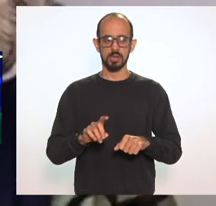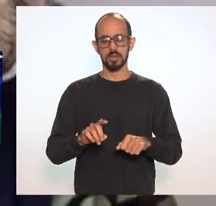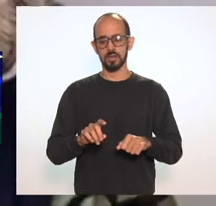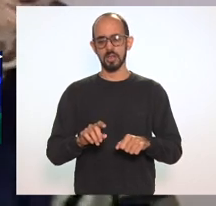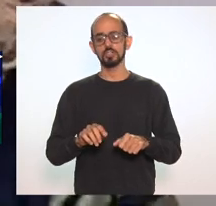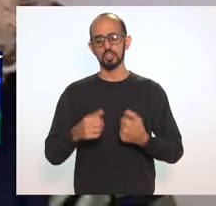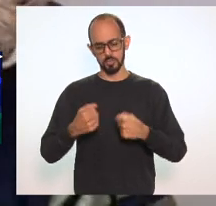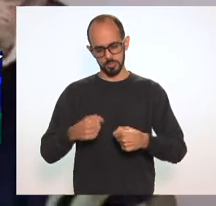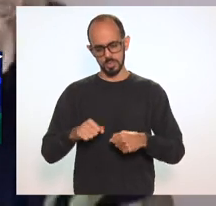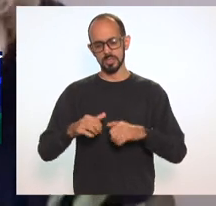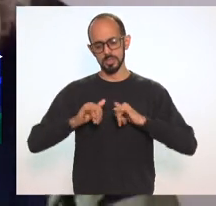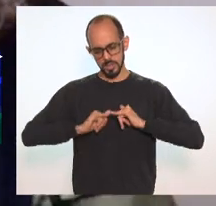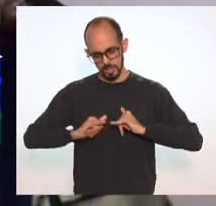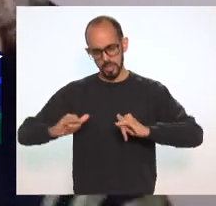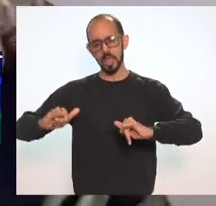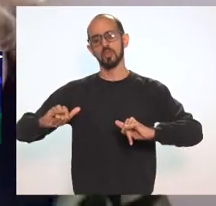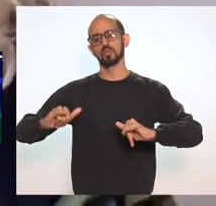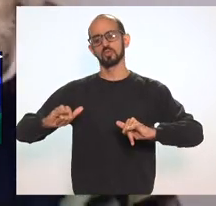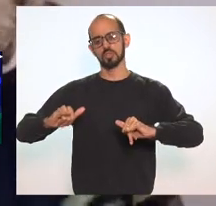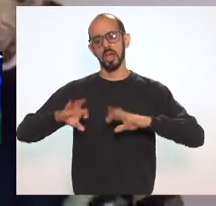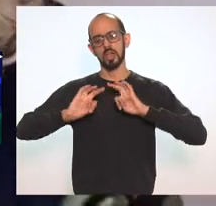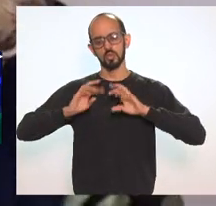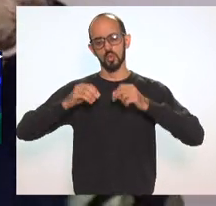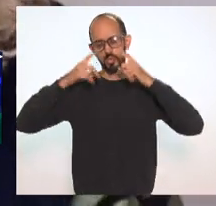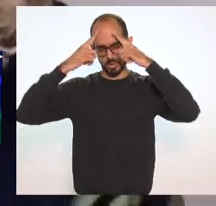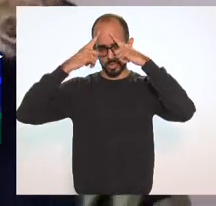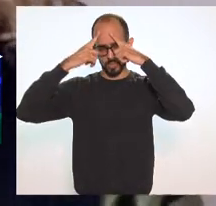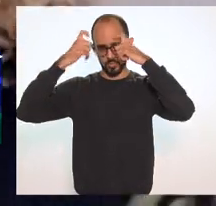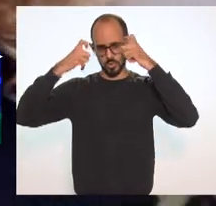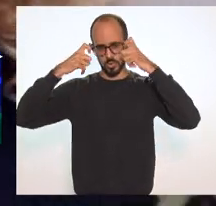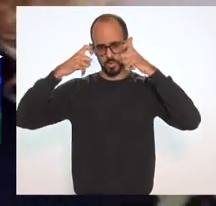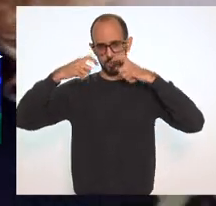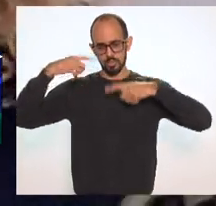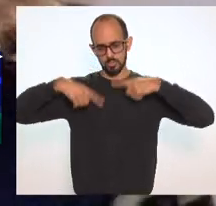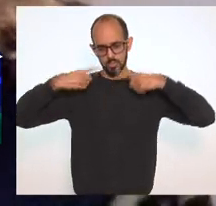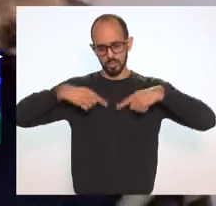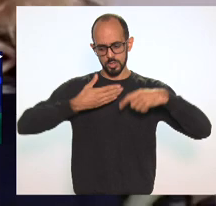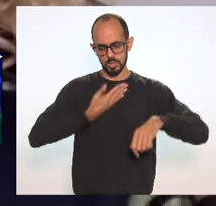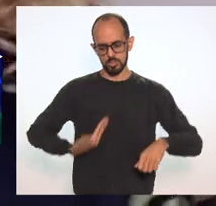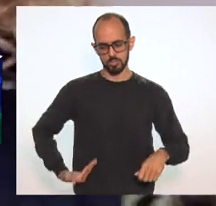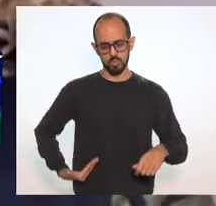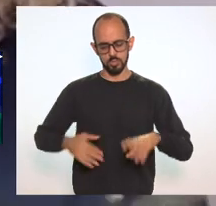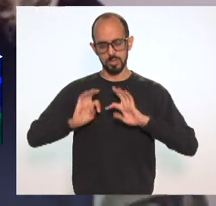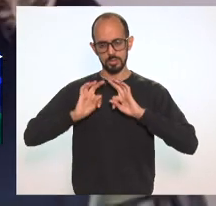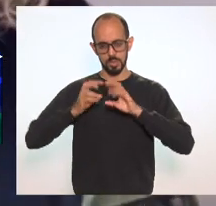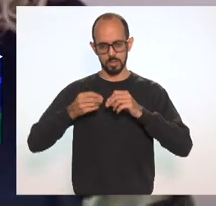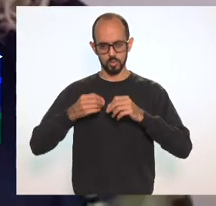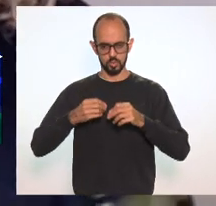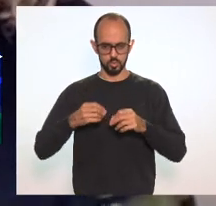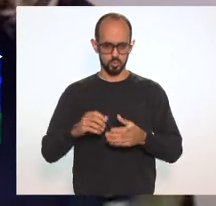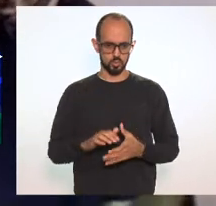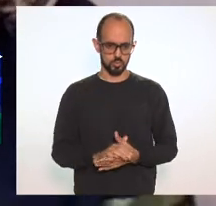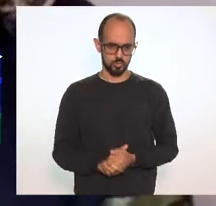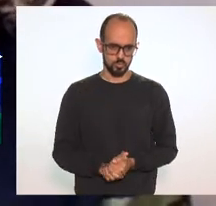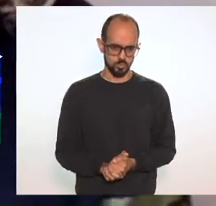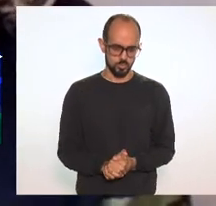violações de políticas públicas e de garantia dos Direitos Humanos para todos e todas as